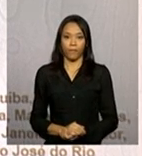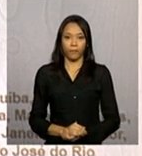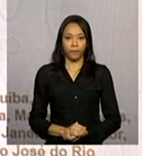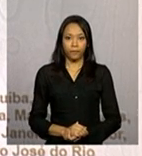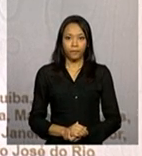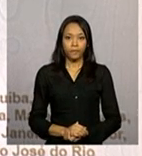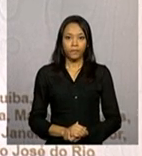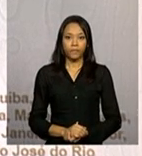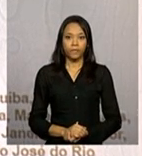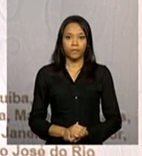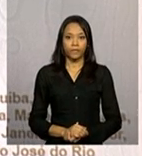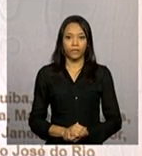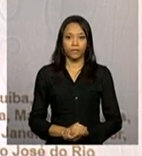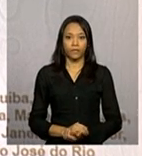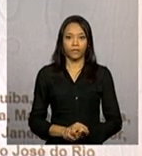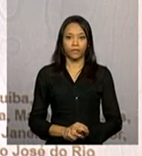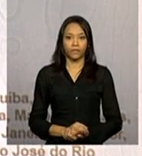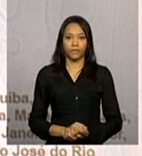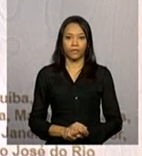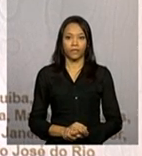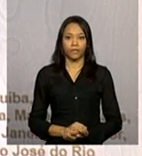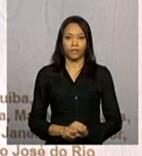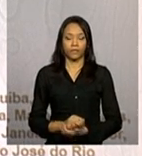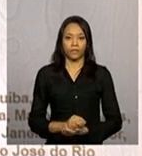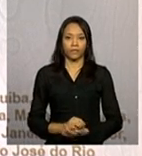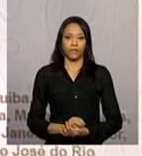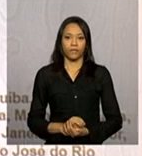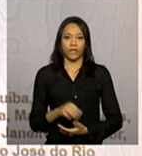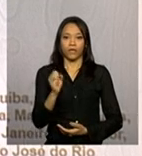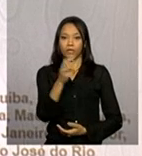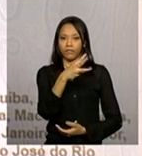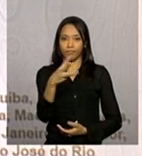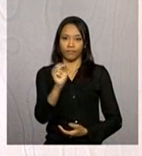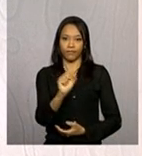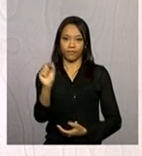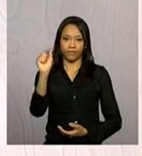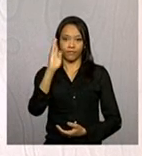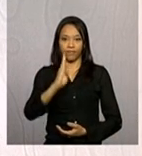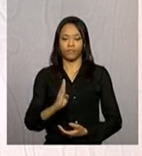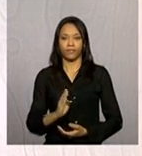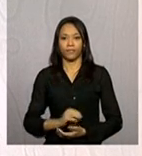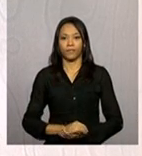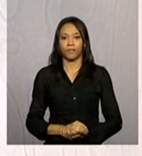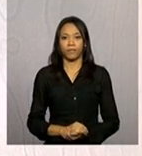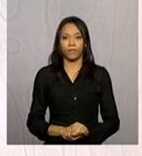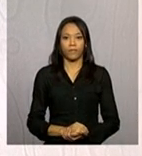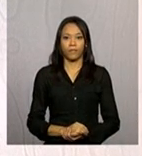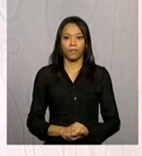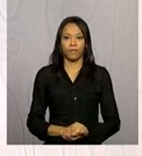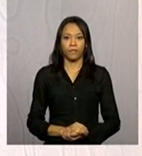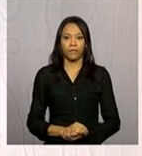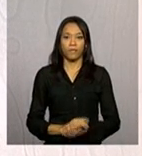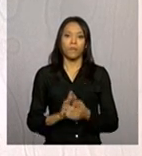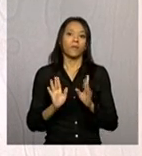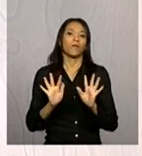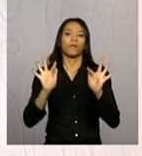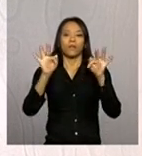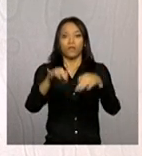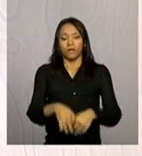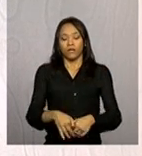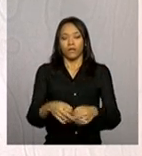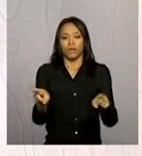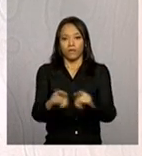aí no slide, são os 33 grandes municípios brasileiros. E, por fim, na área